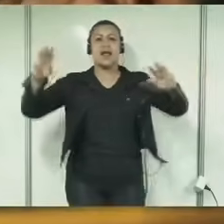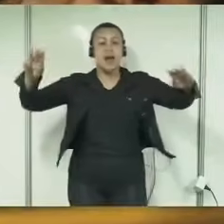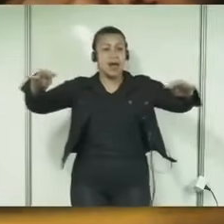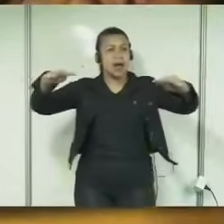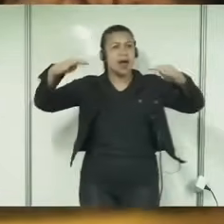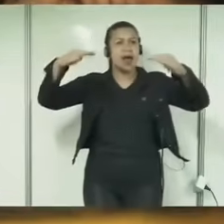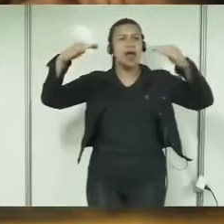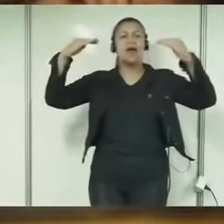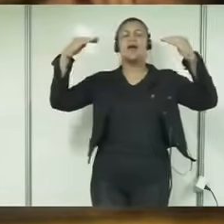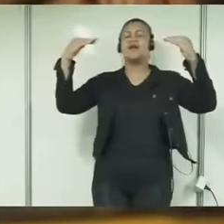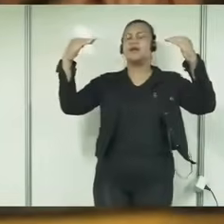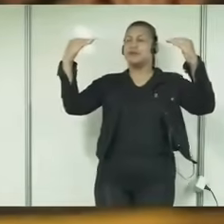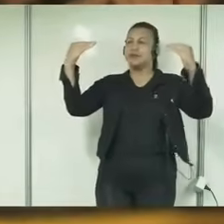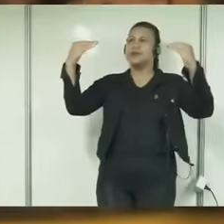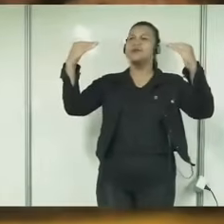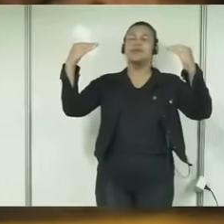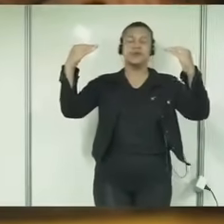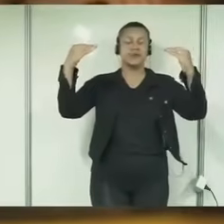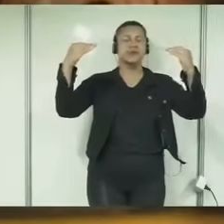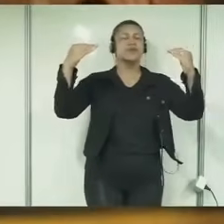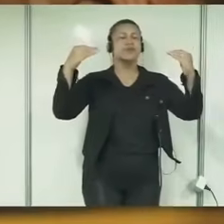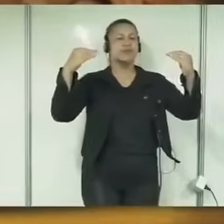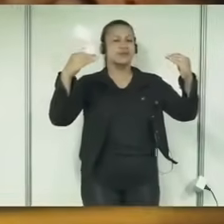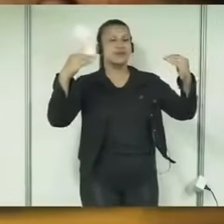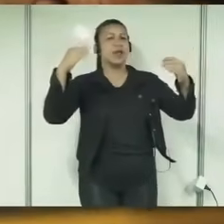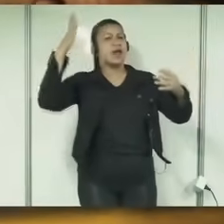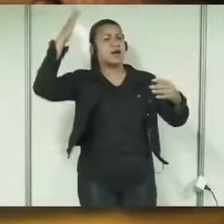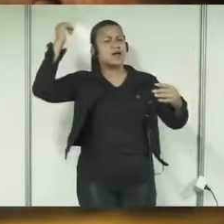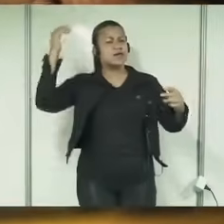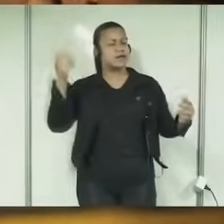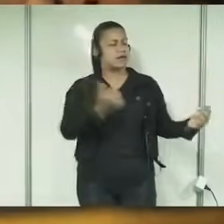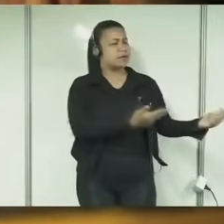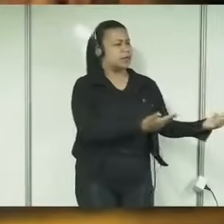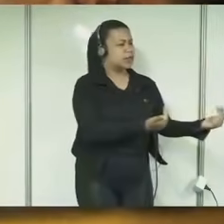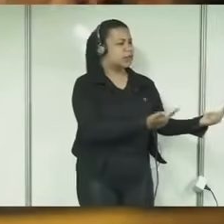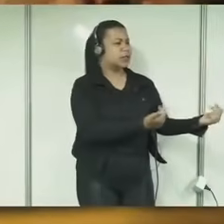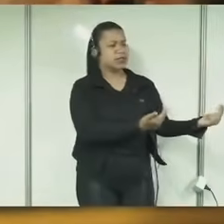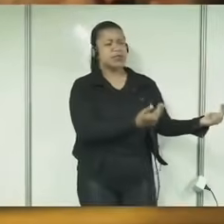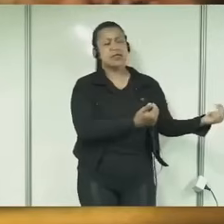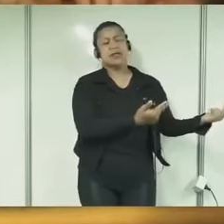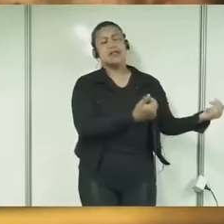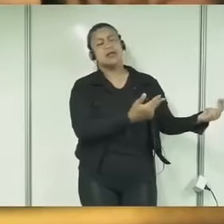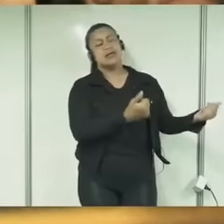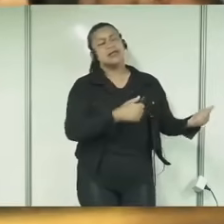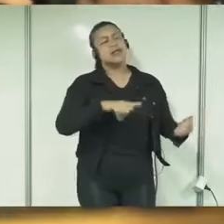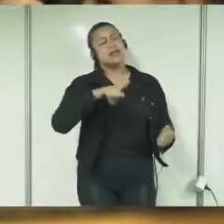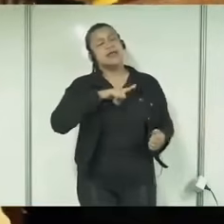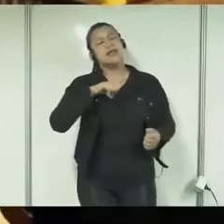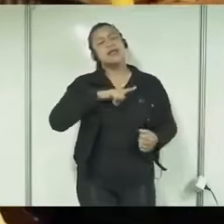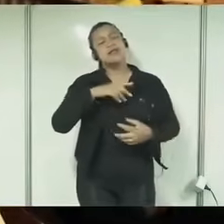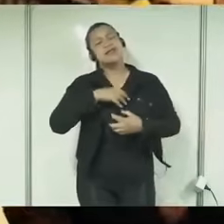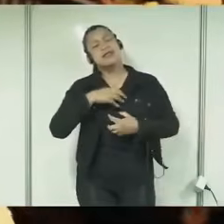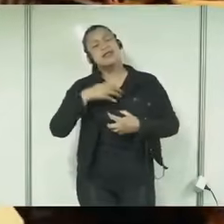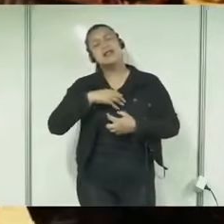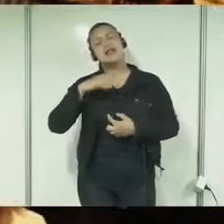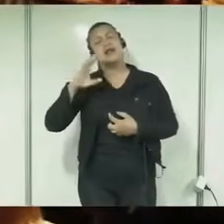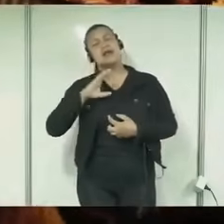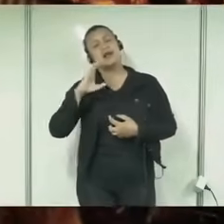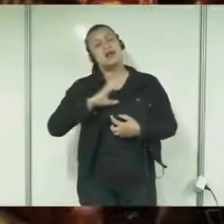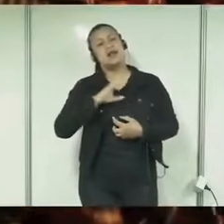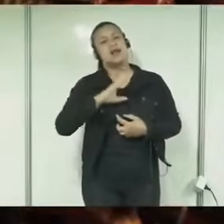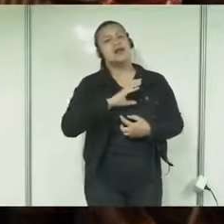o fenômeno de um jovem pregador que tinha